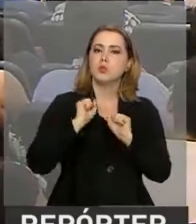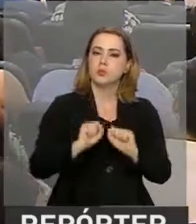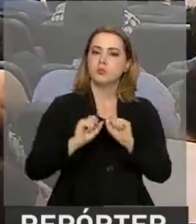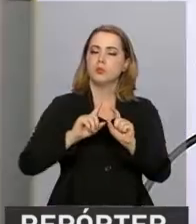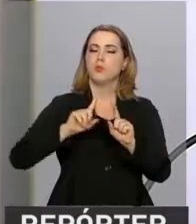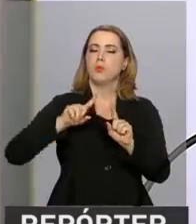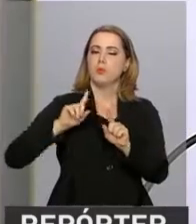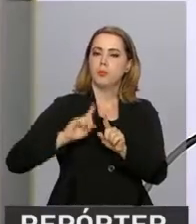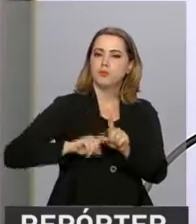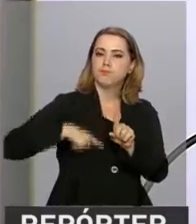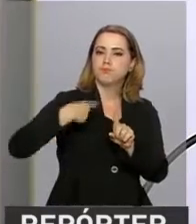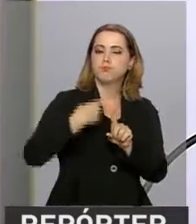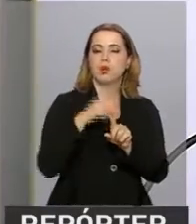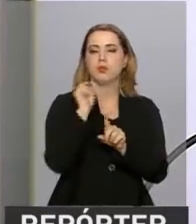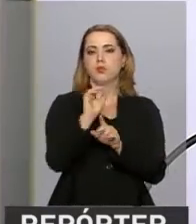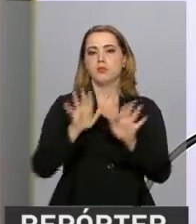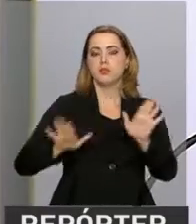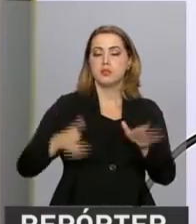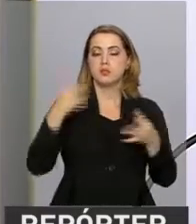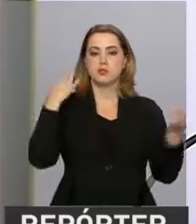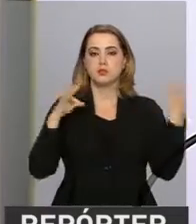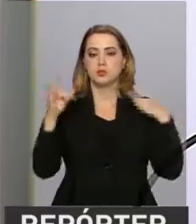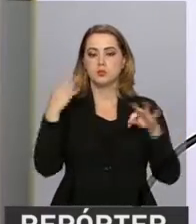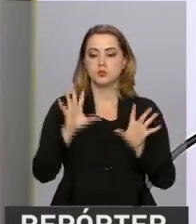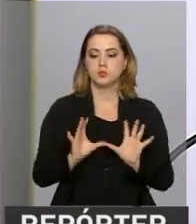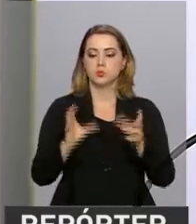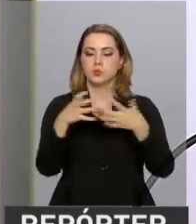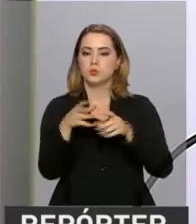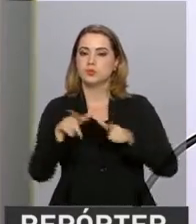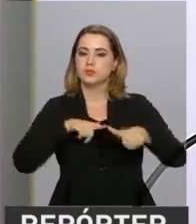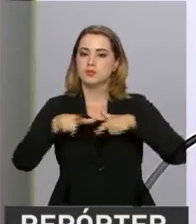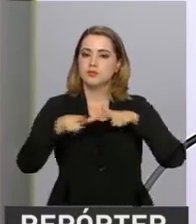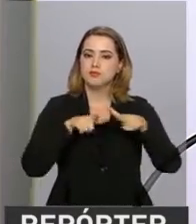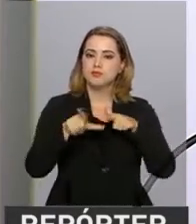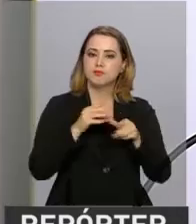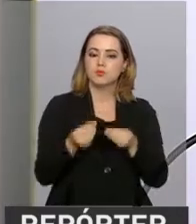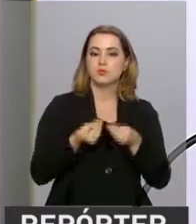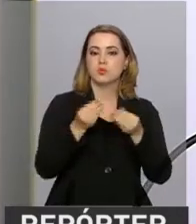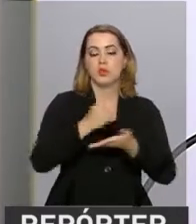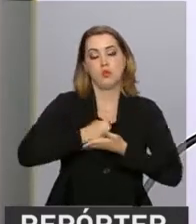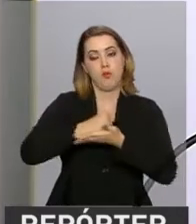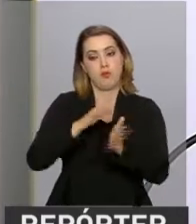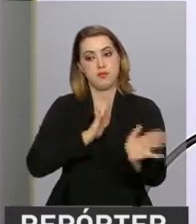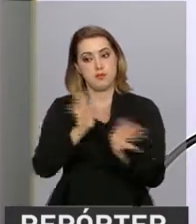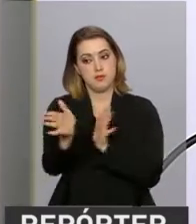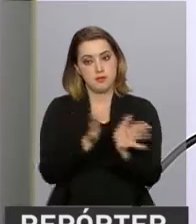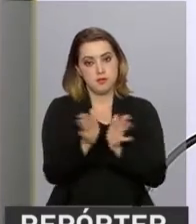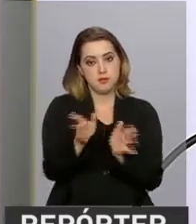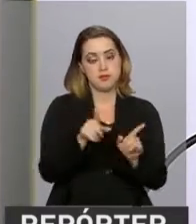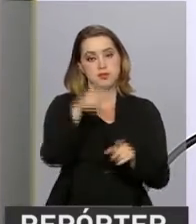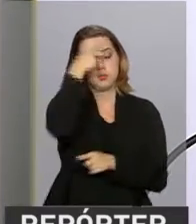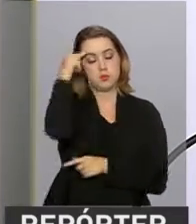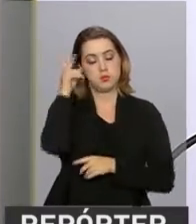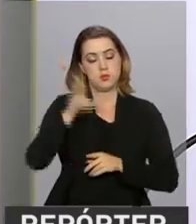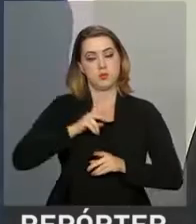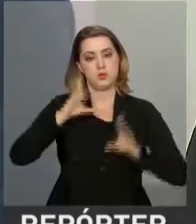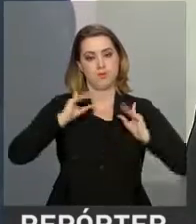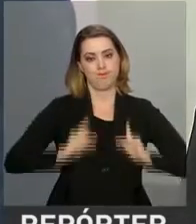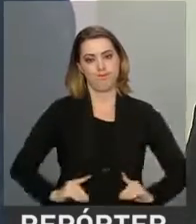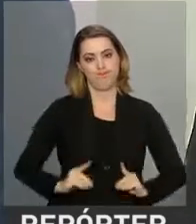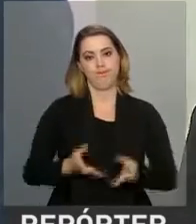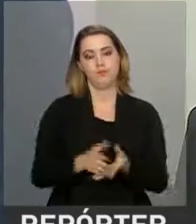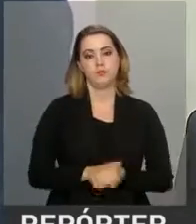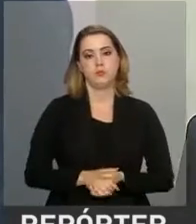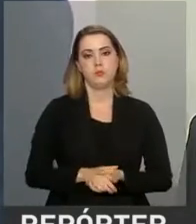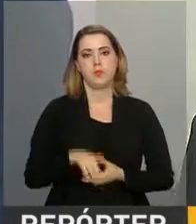turismo acessível e destacou que o setor tem trabalhado para oferecer acessibilidade às pessoas com deficiência. É um